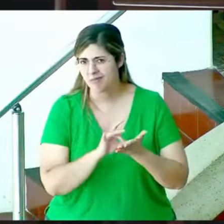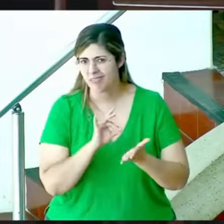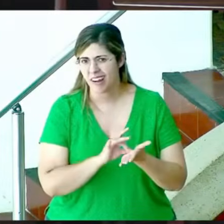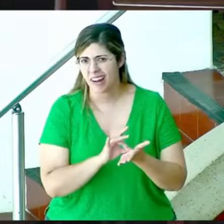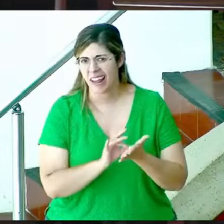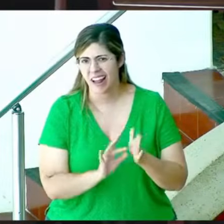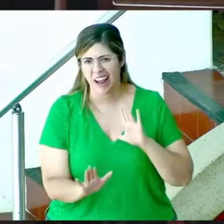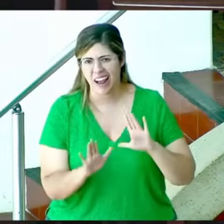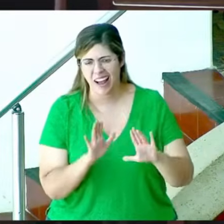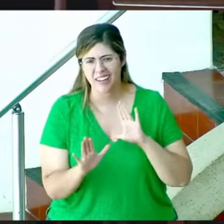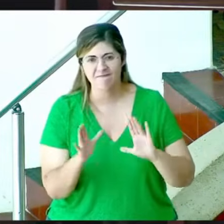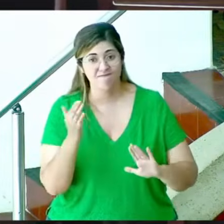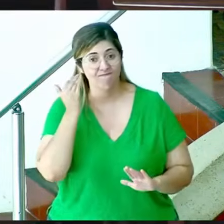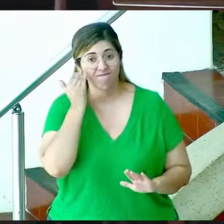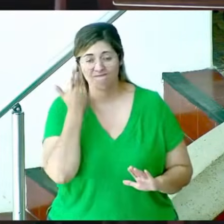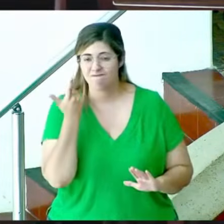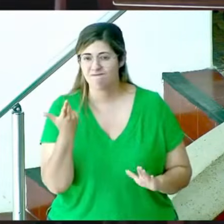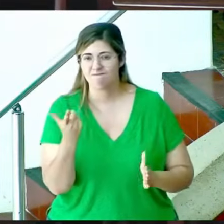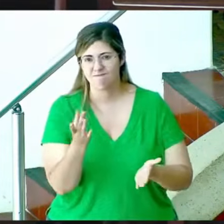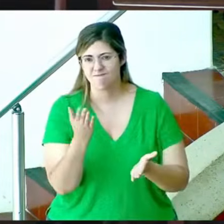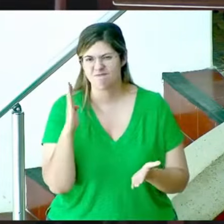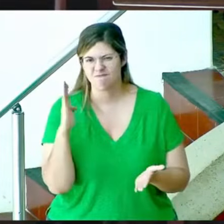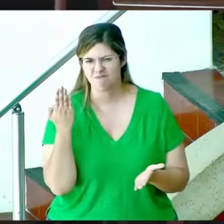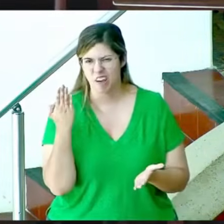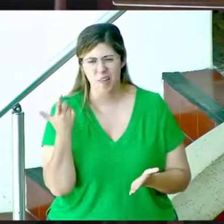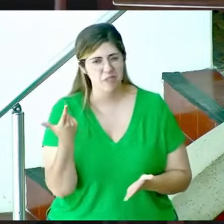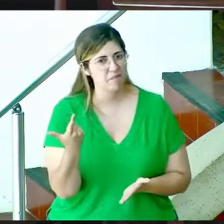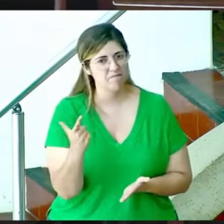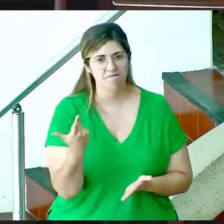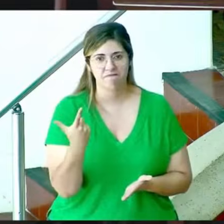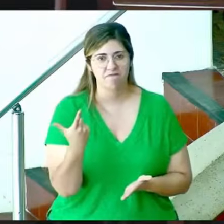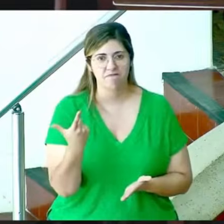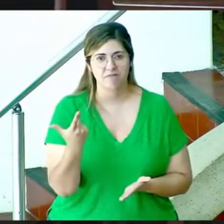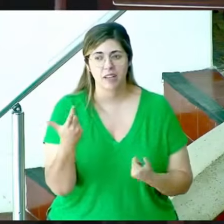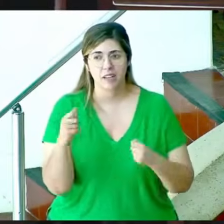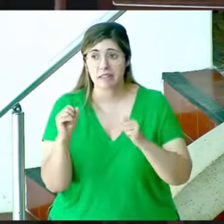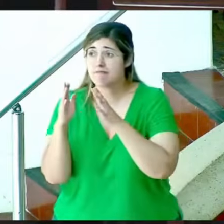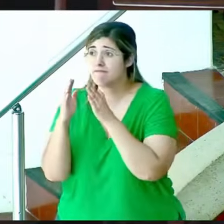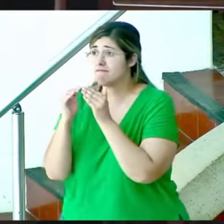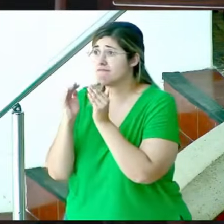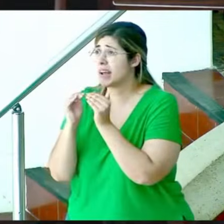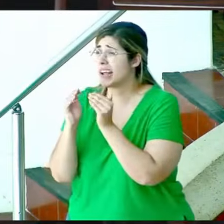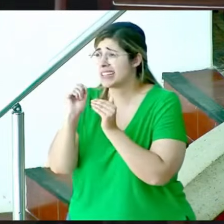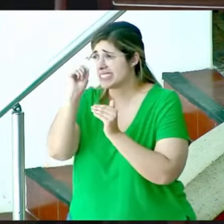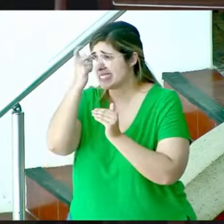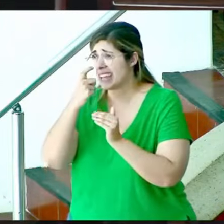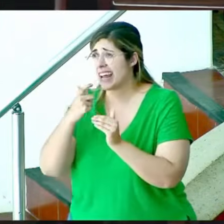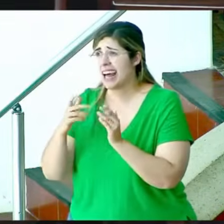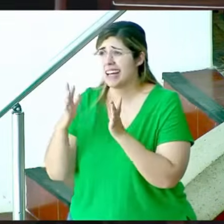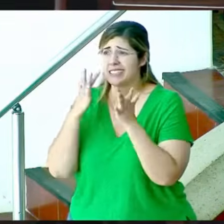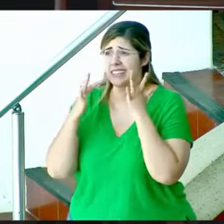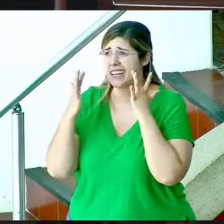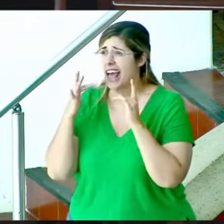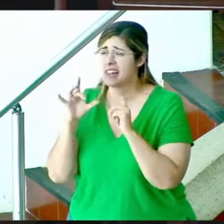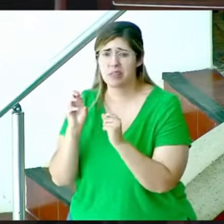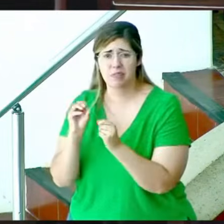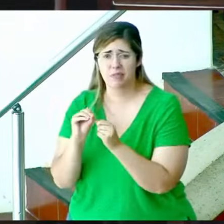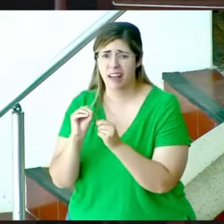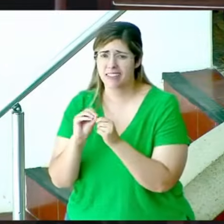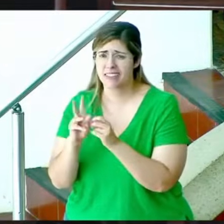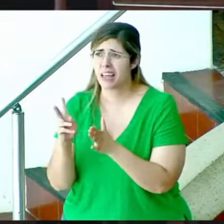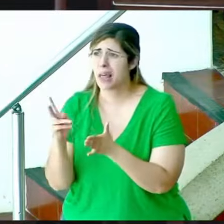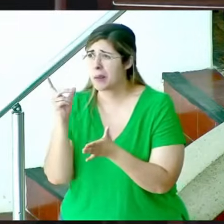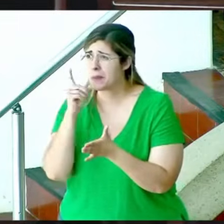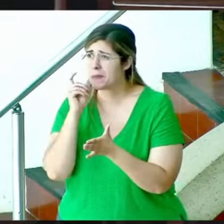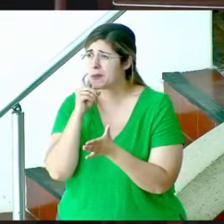caiamos desesperadamente, pedindo perdão ao Senhor, por termos criado alguém para agradar pessoas que acha que vai agradar